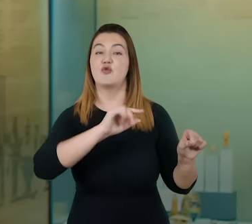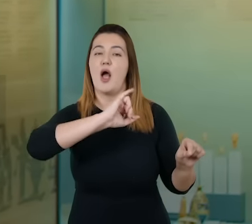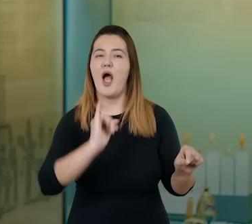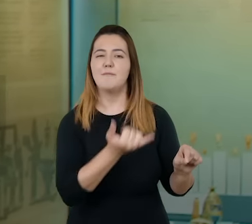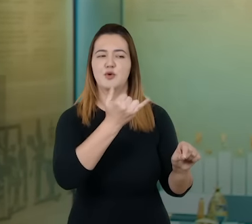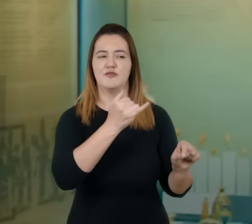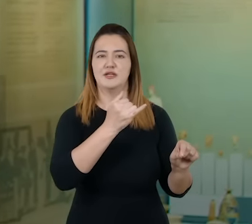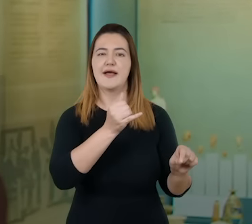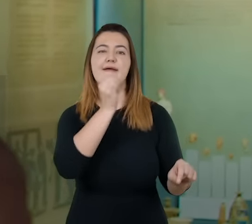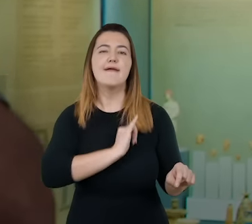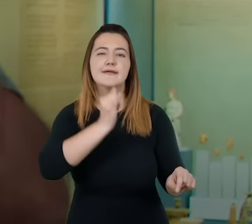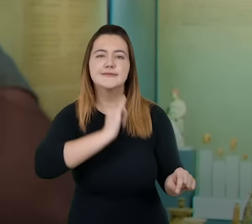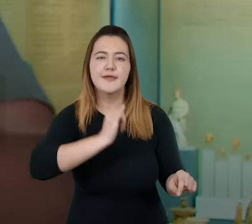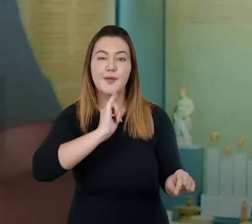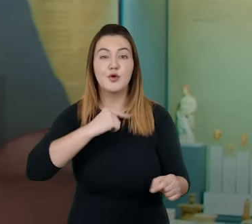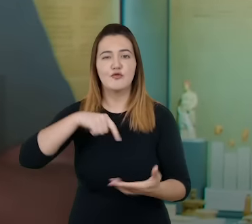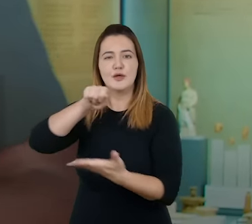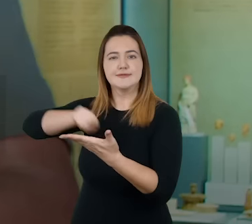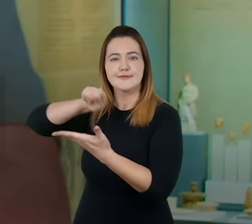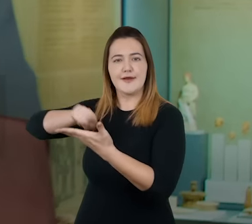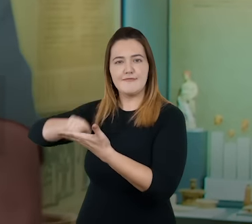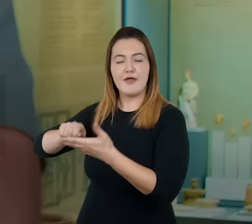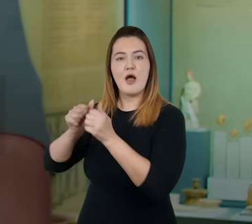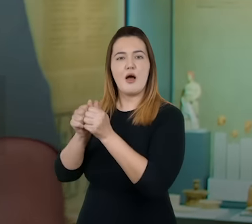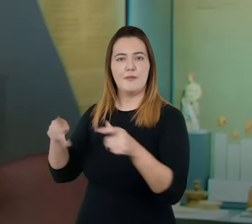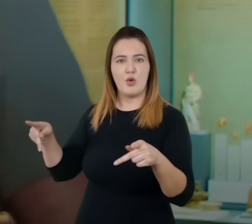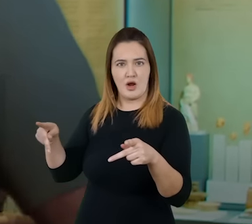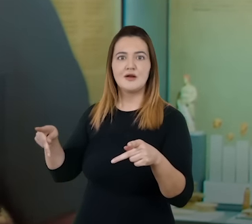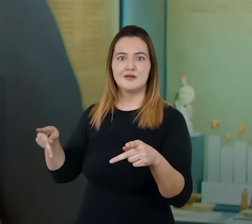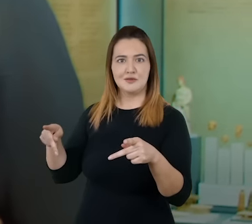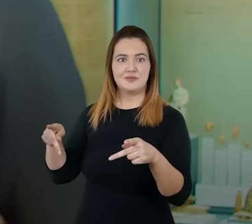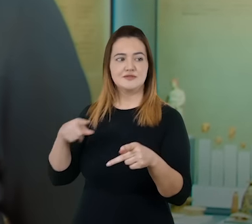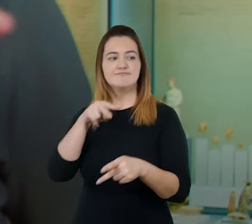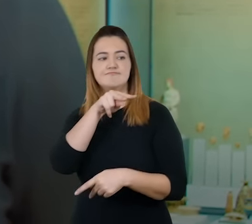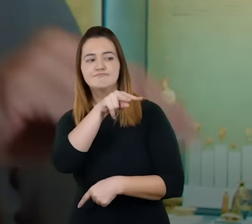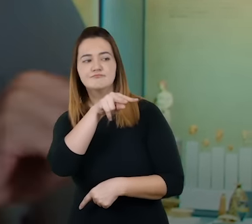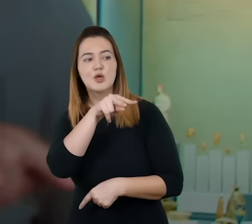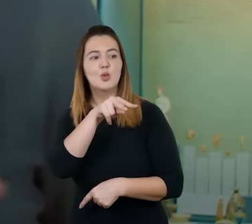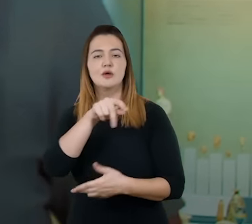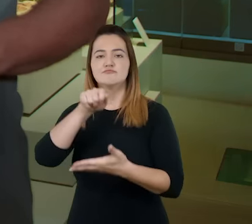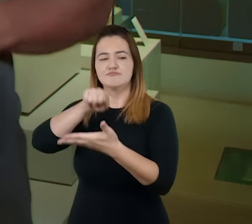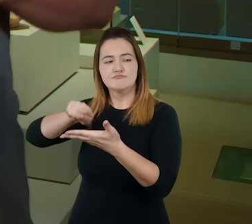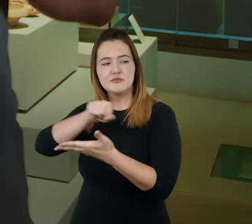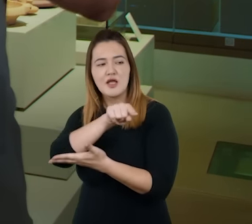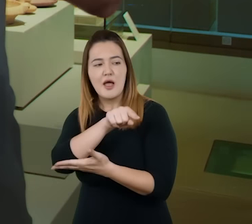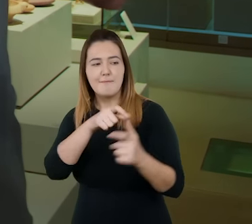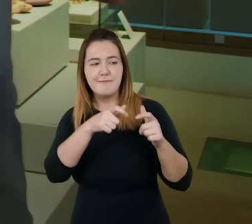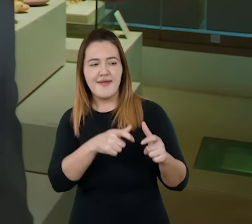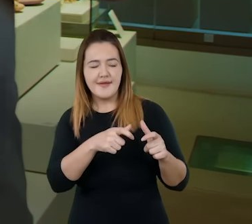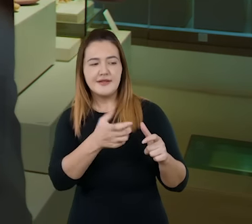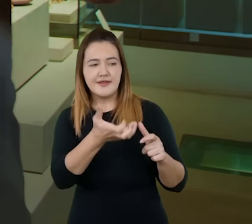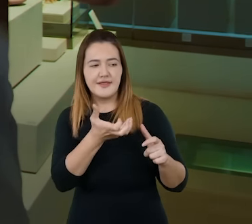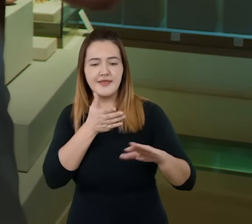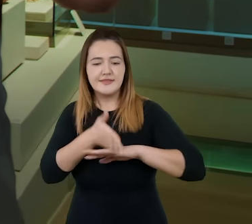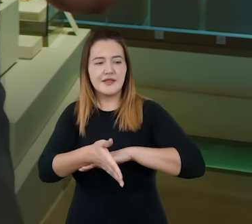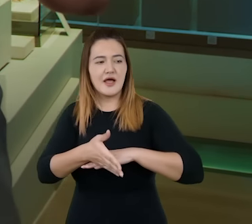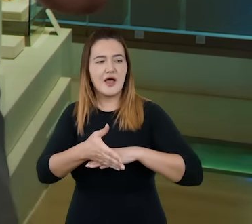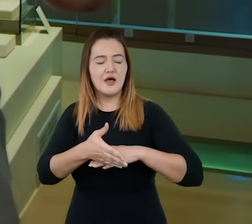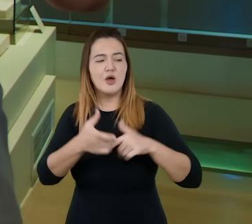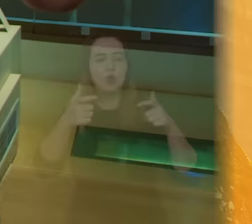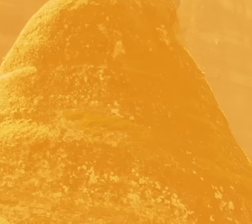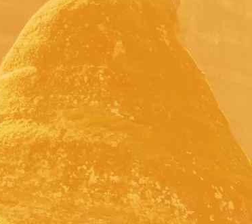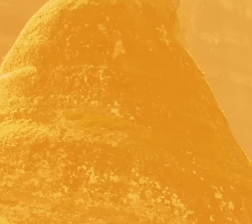paganismo, mas apenas para dialogar com as pessoas que tinham essa cultura. E se você for lá no Apocalipse, uma das promessas de Cristo